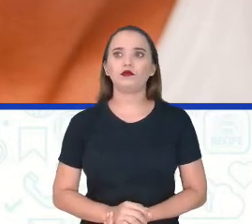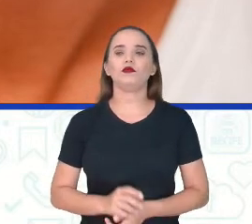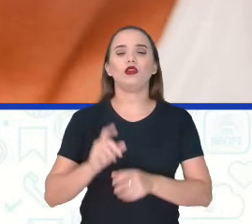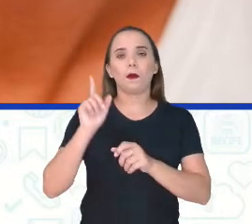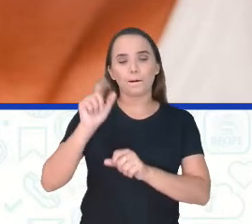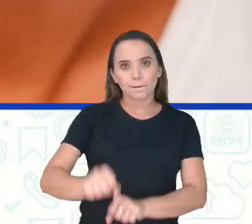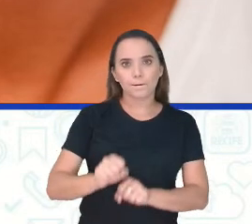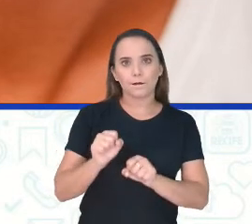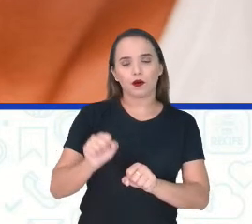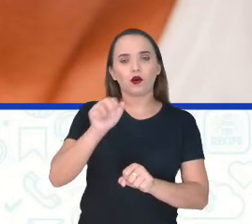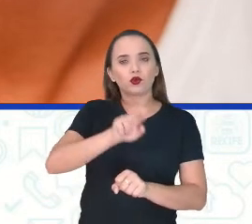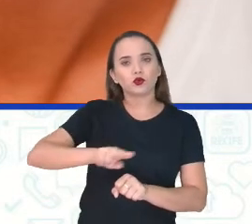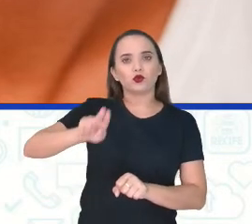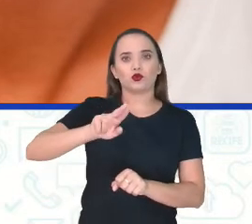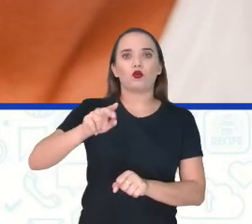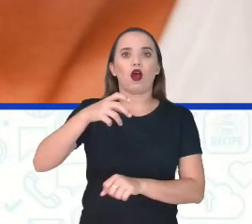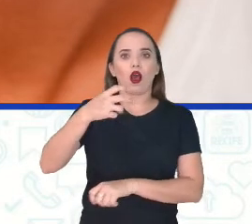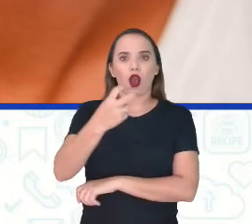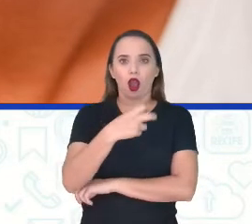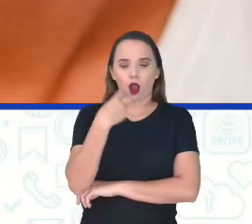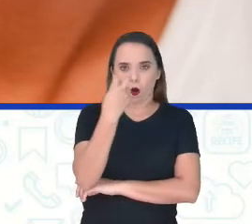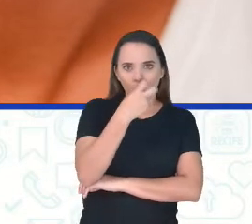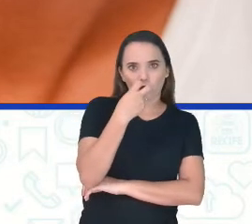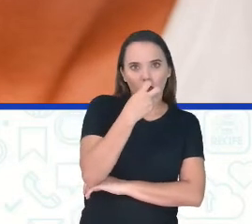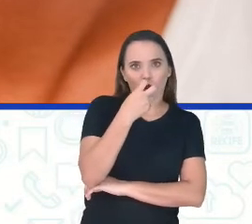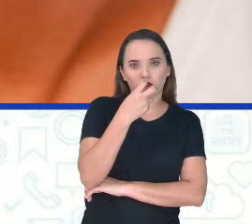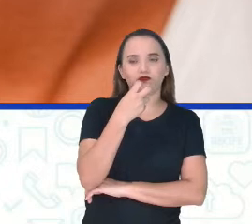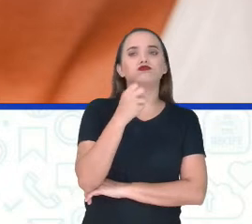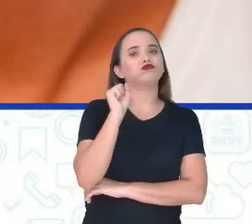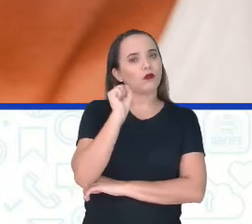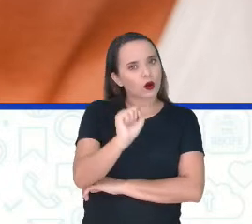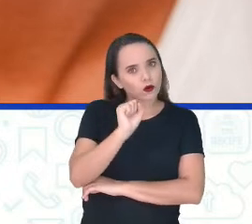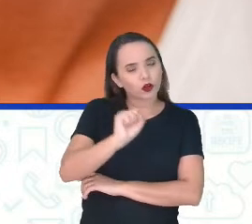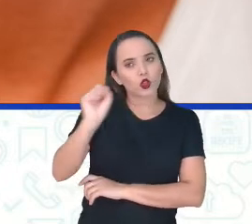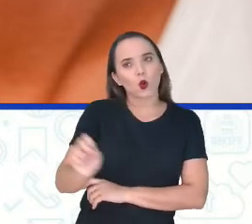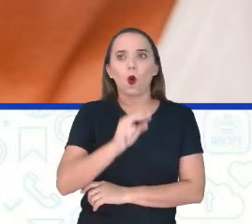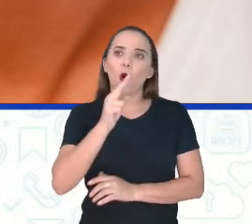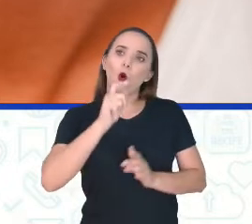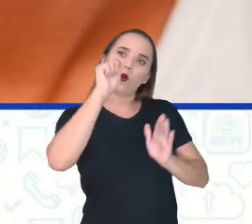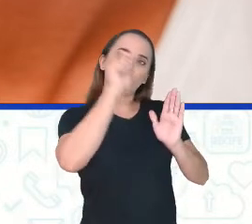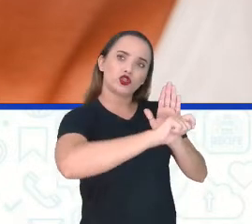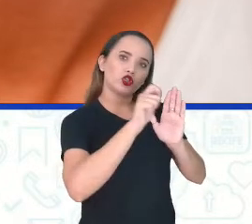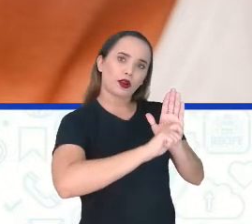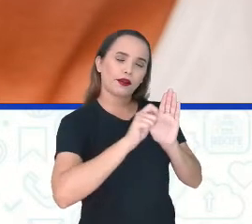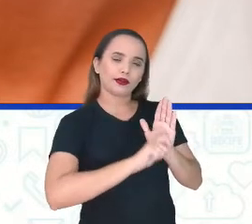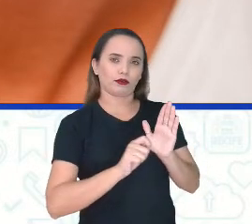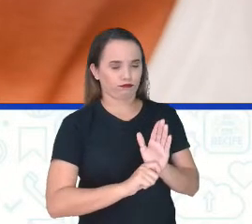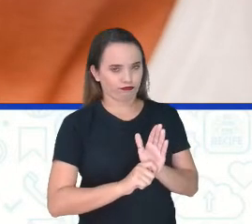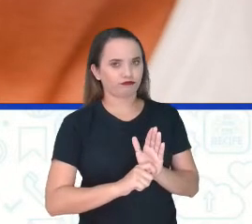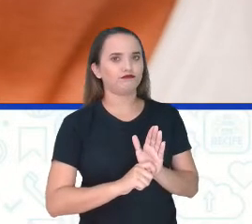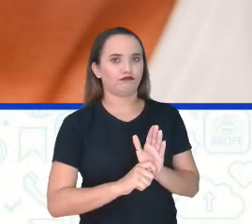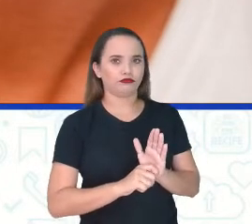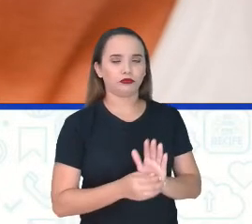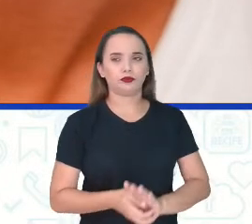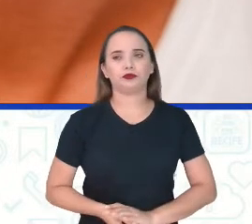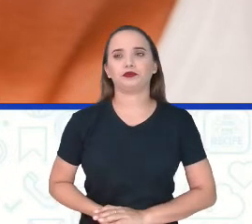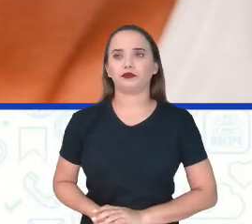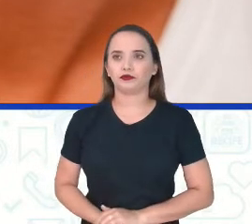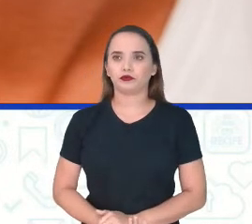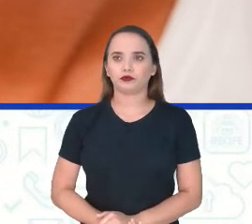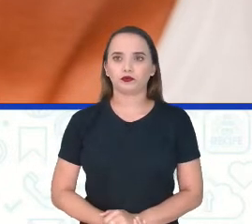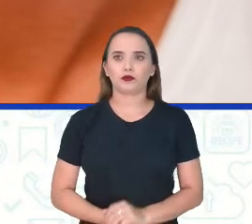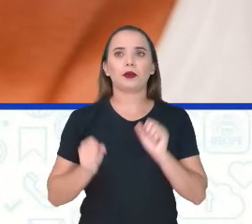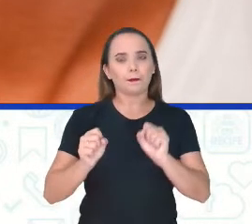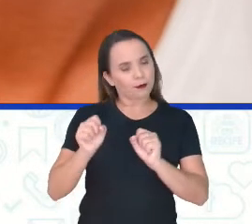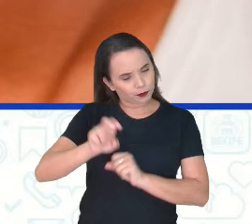oral ou escrita, porque a gente pode argumentar, ter esse movimento argumentativo, tanto oralmente quanto da forma só